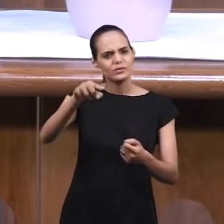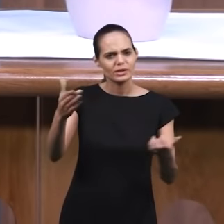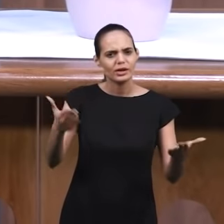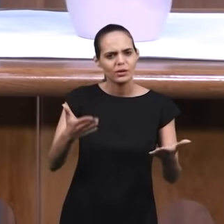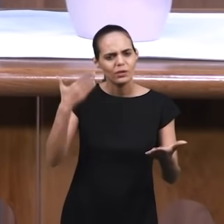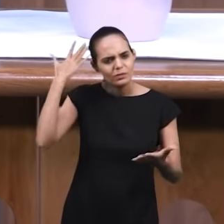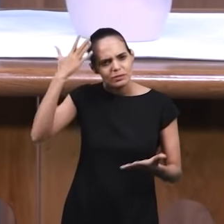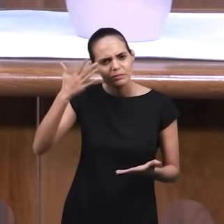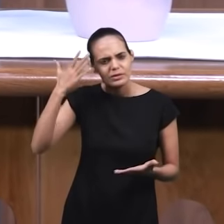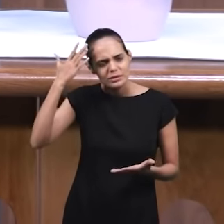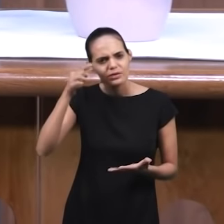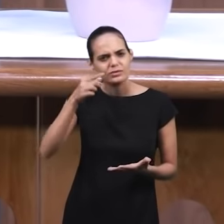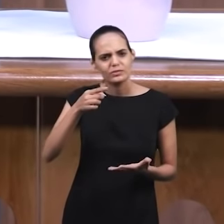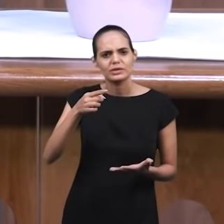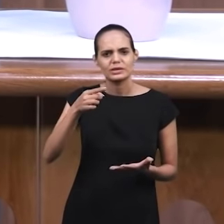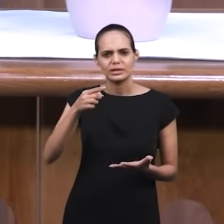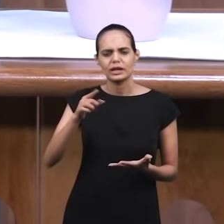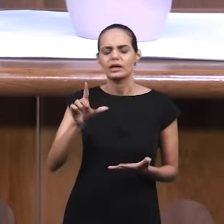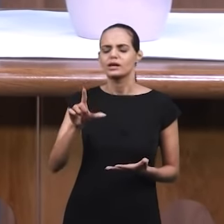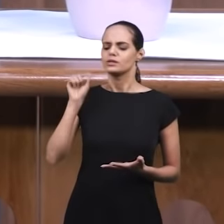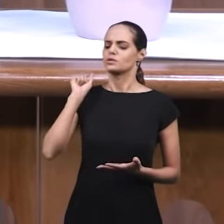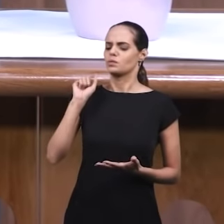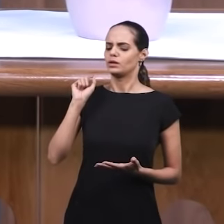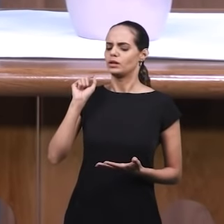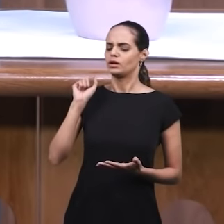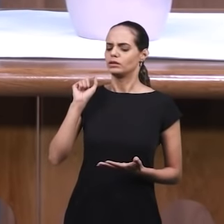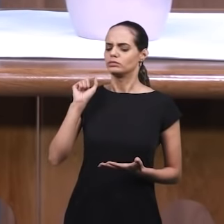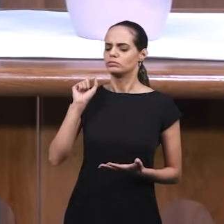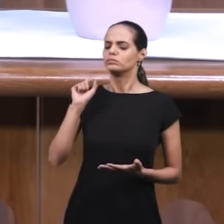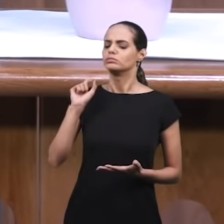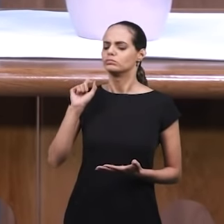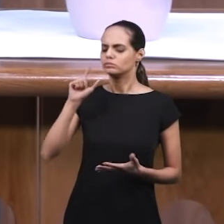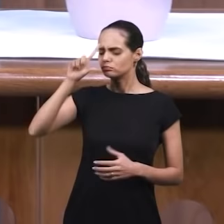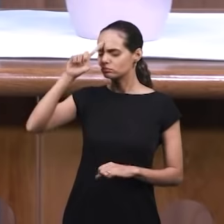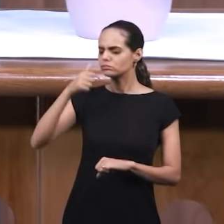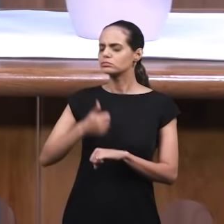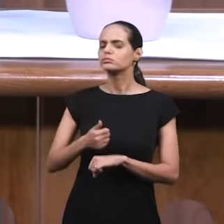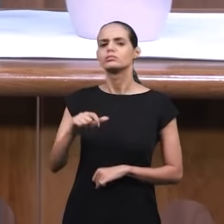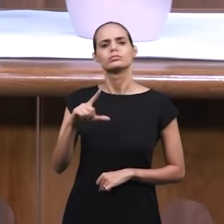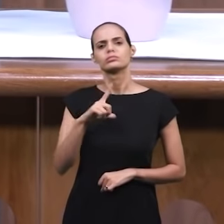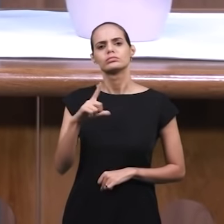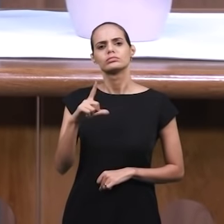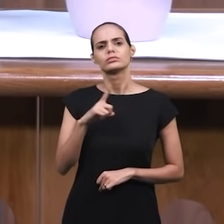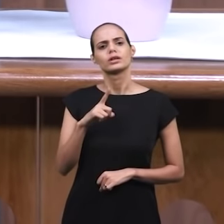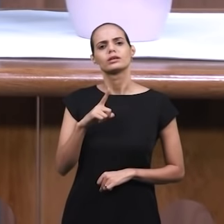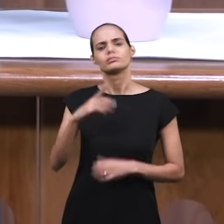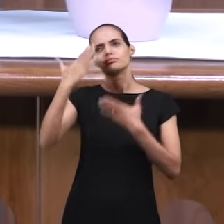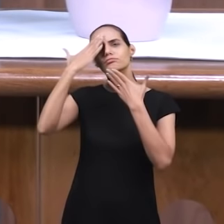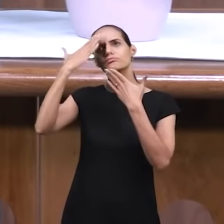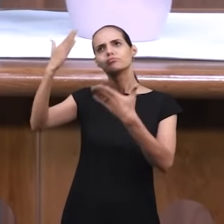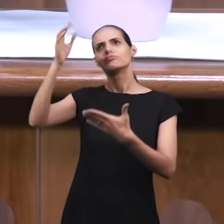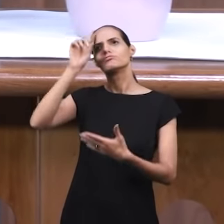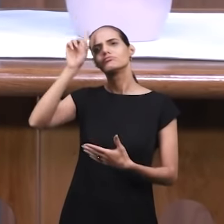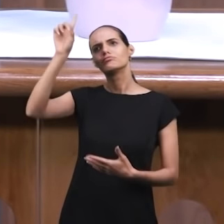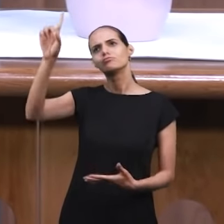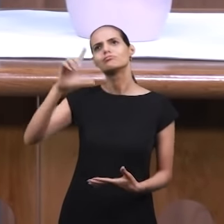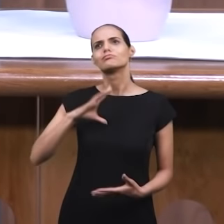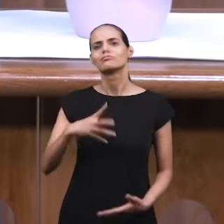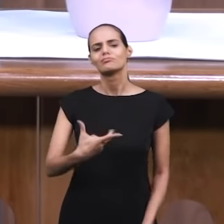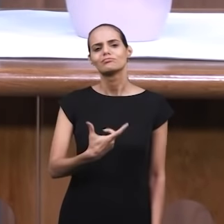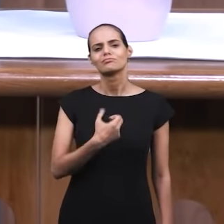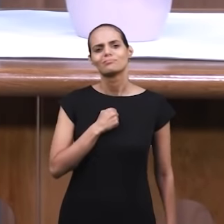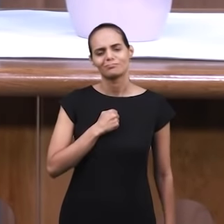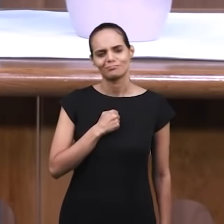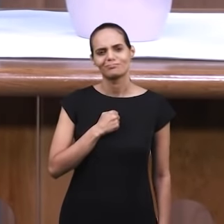tomar uma decisão diante de Deus, de a partir de agora ser grato a Ele por uma grande salvação que Ele tem para nós